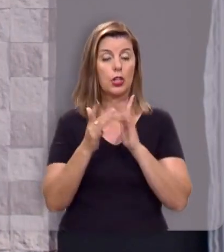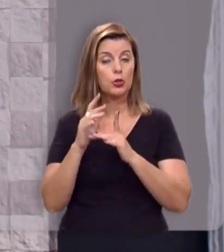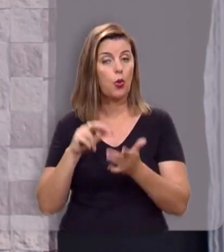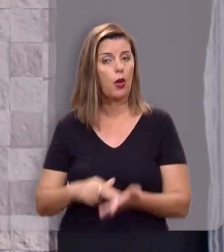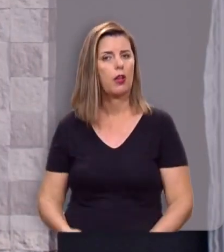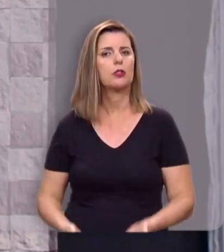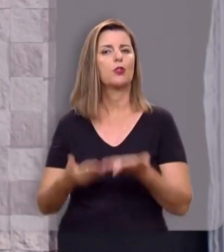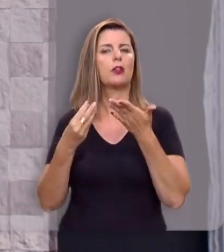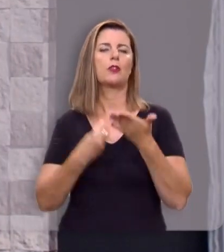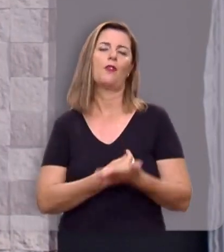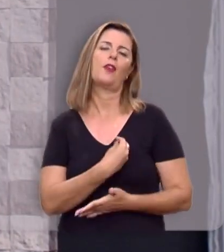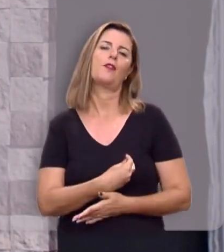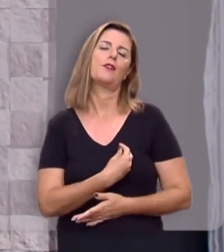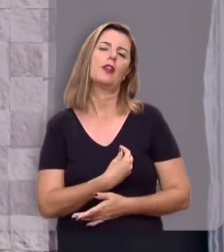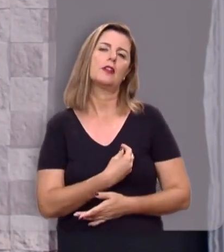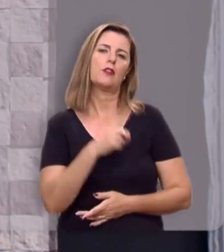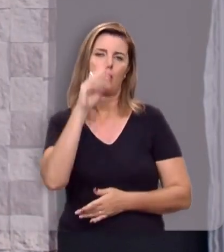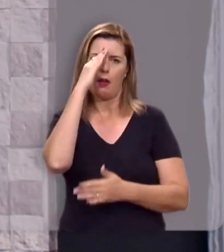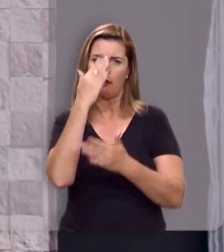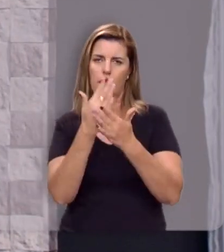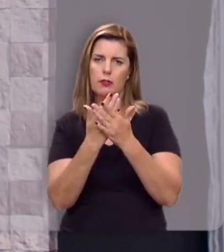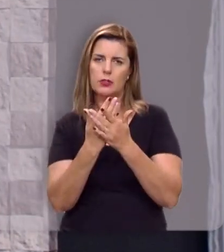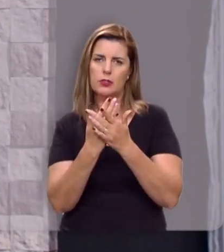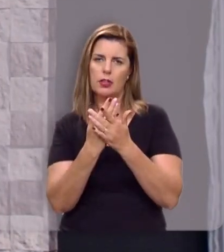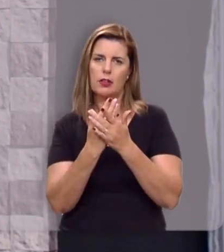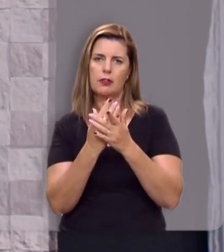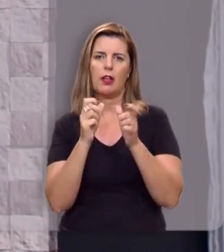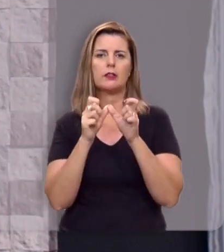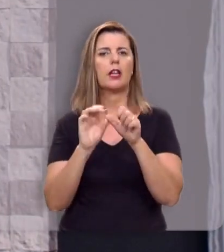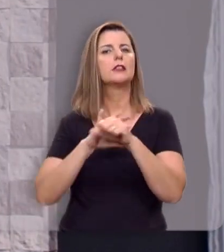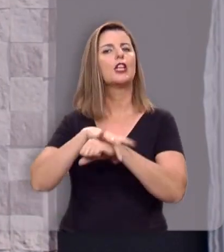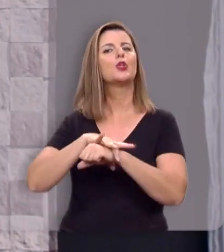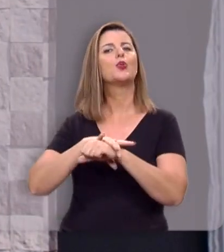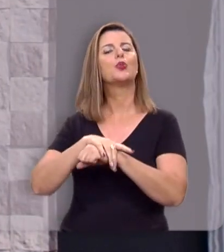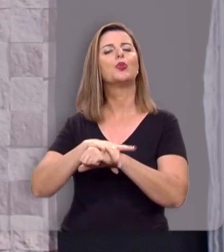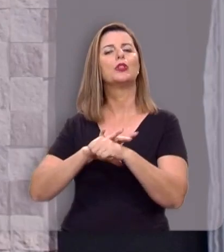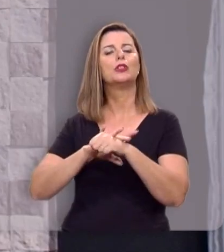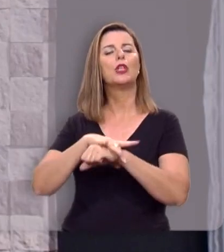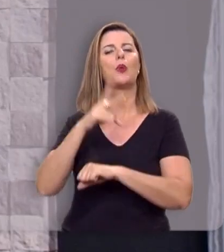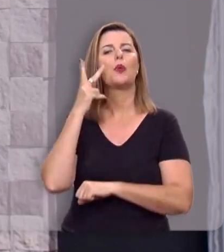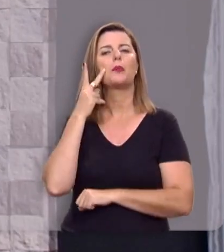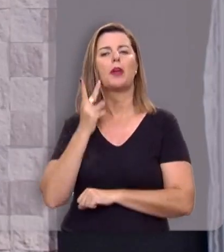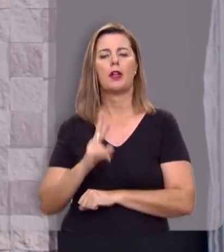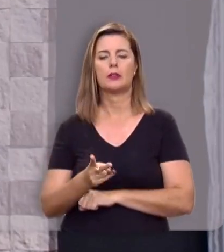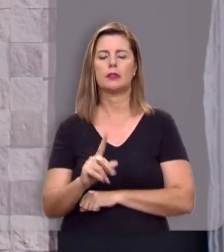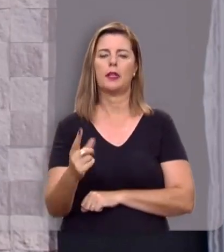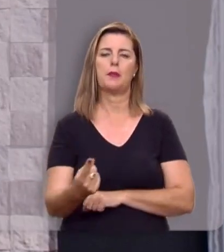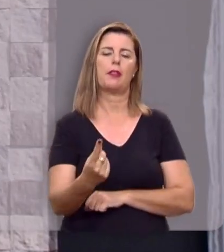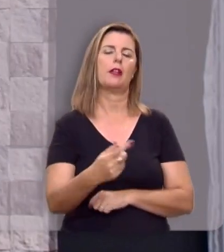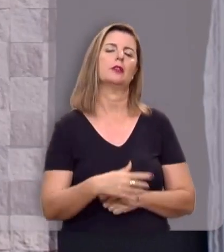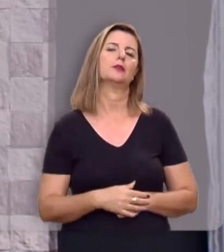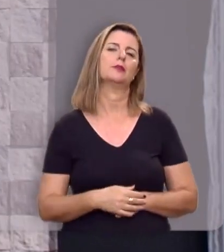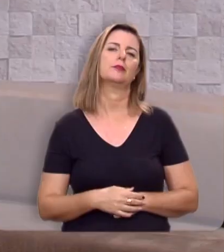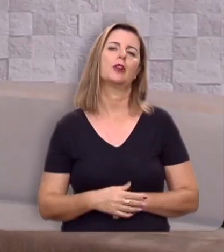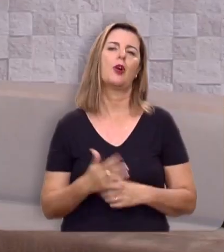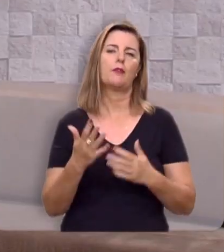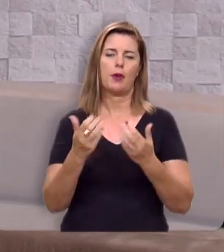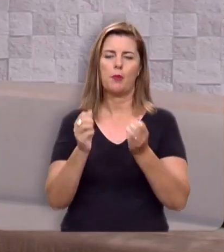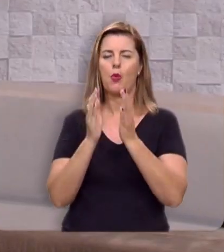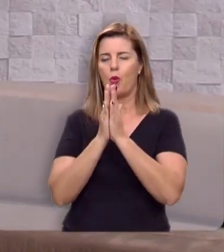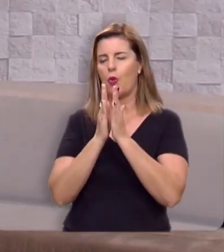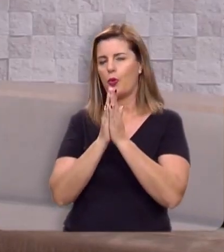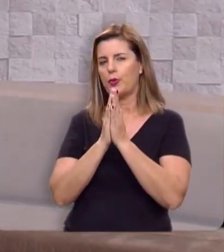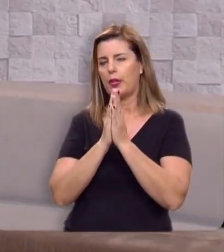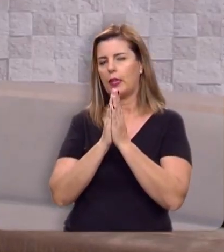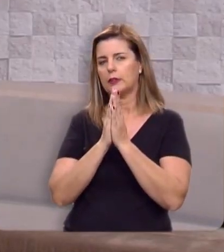a ressurreição e a vida. Se você crer nele, você está seguro e seguro eternamente. Eu vou orar com